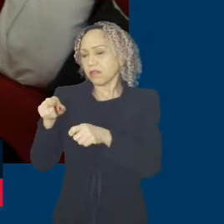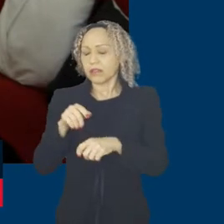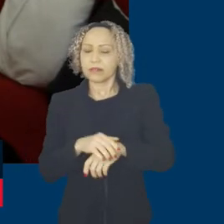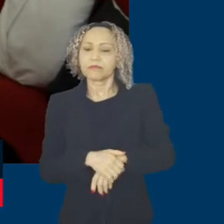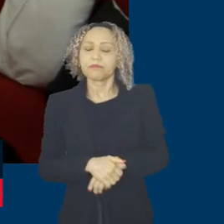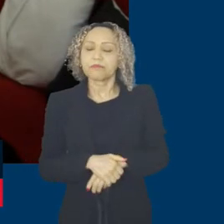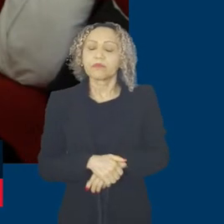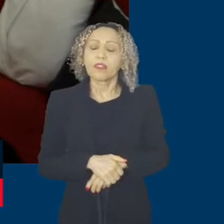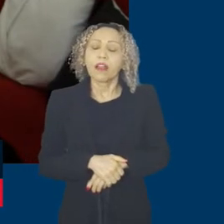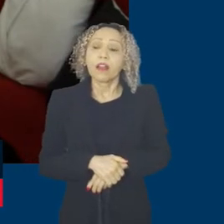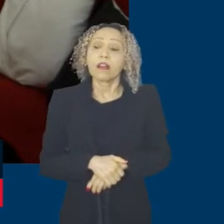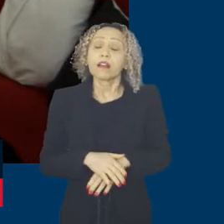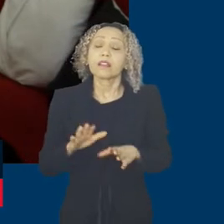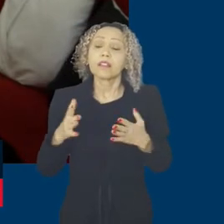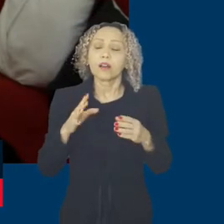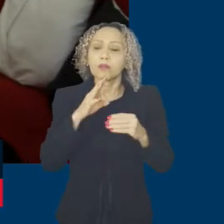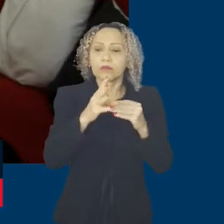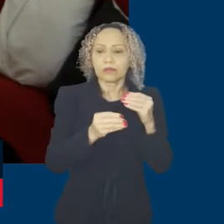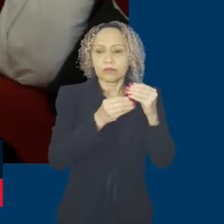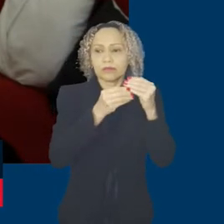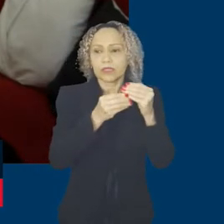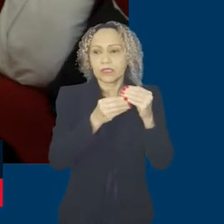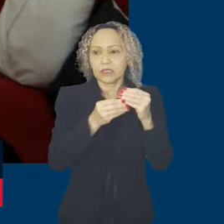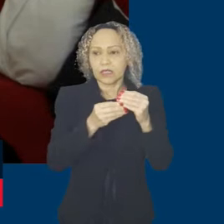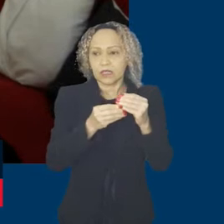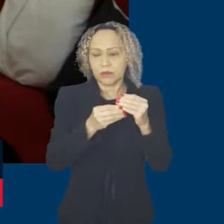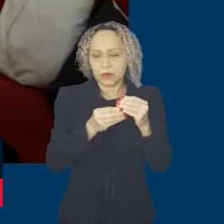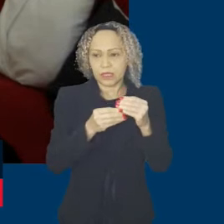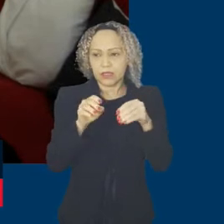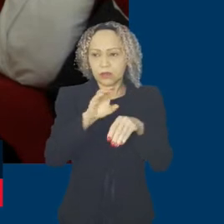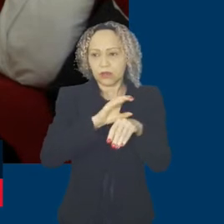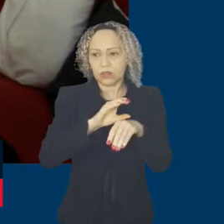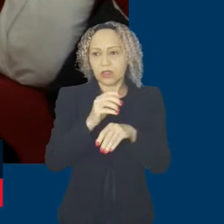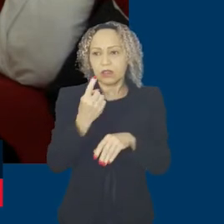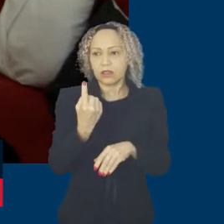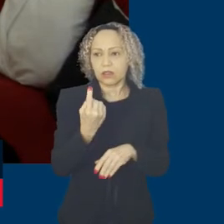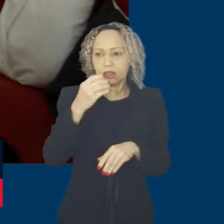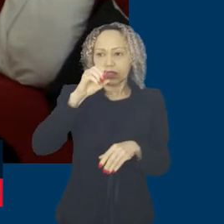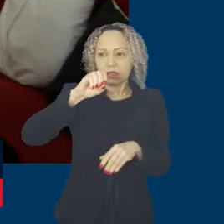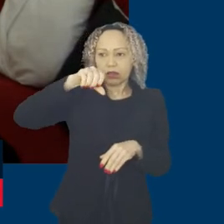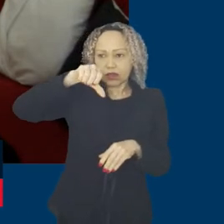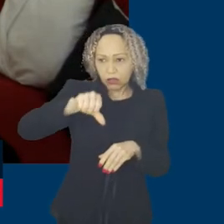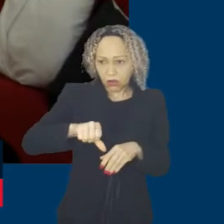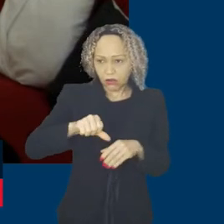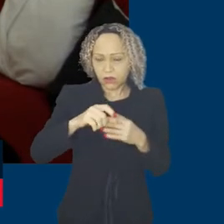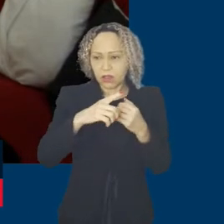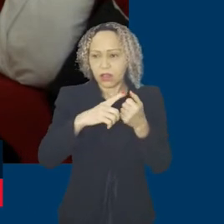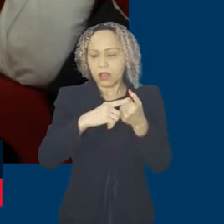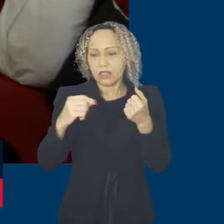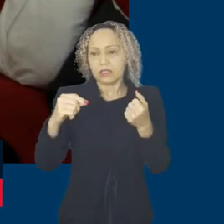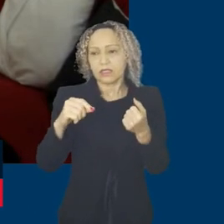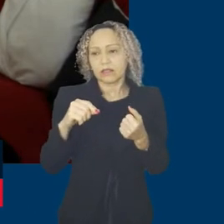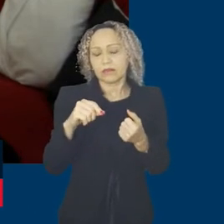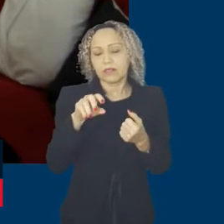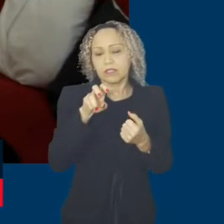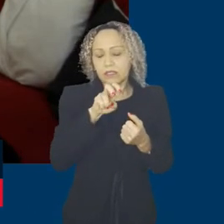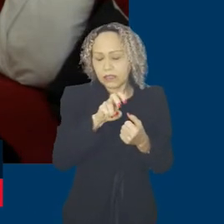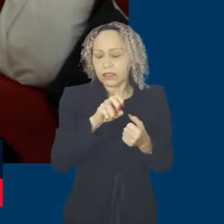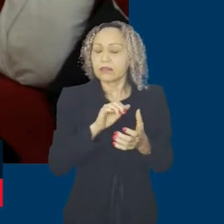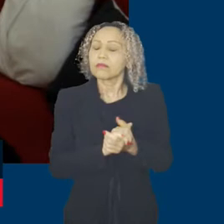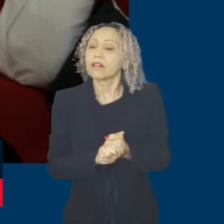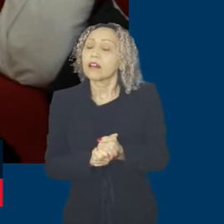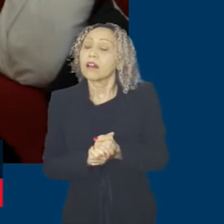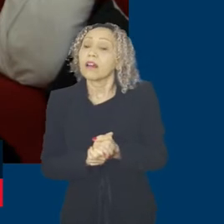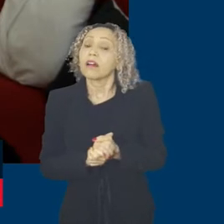que por meio da emenda constitucional 109, né, isso já em 2001, o artigo 5º ali estabeleceu que todo o dinheiro dos